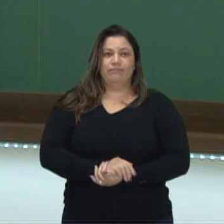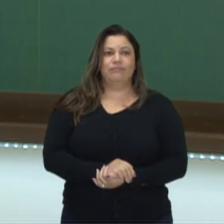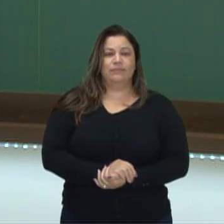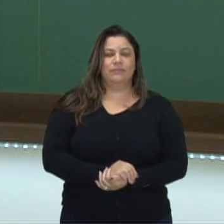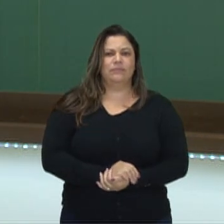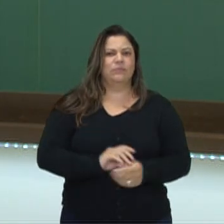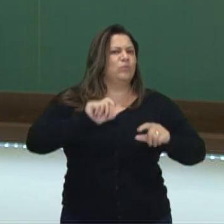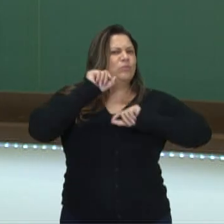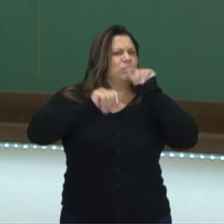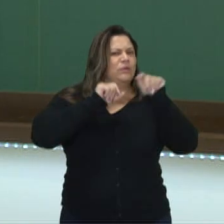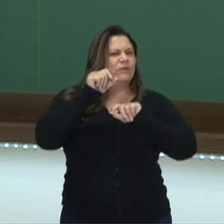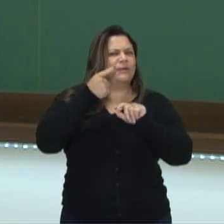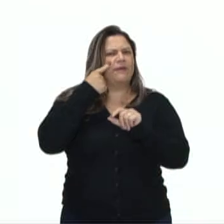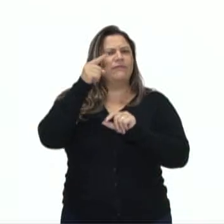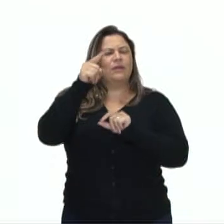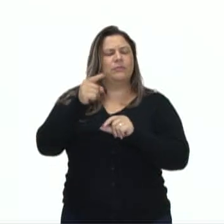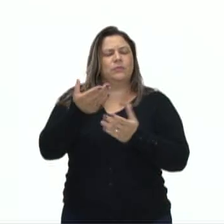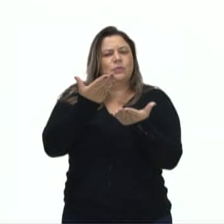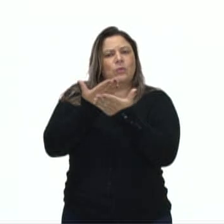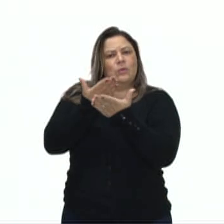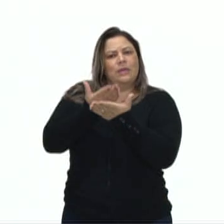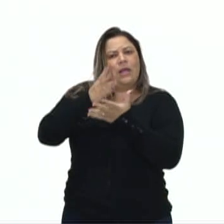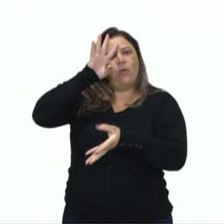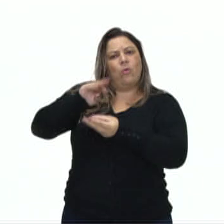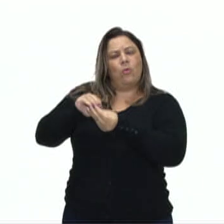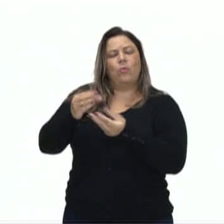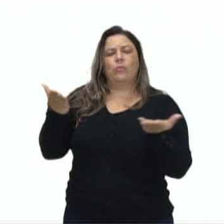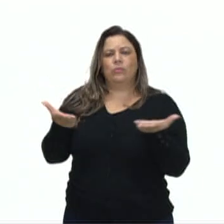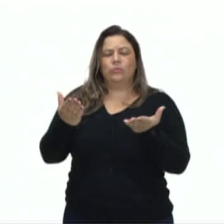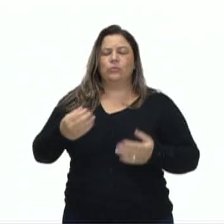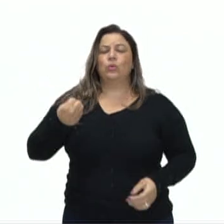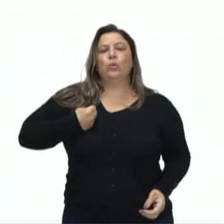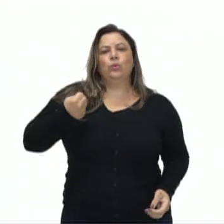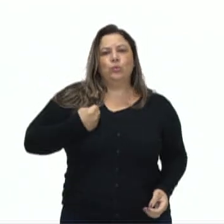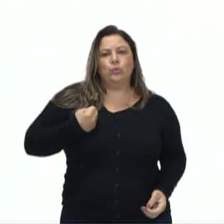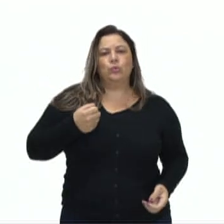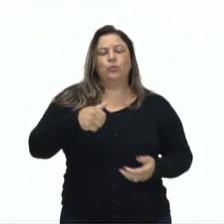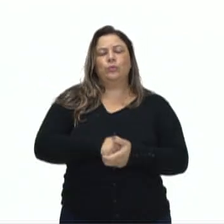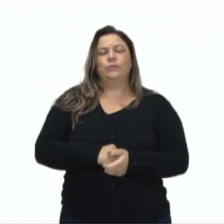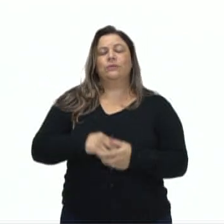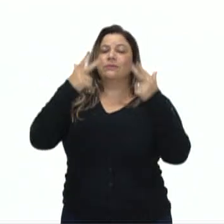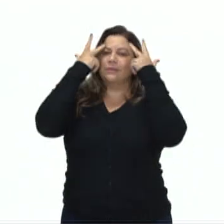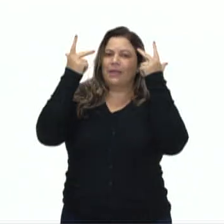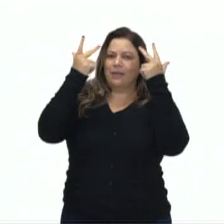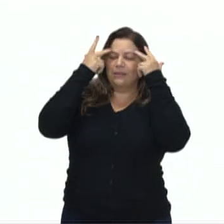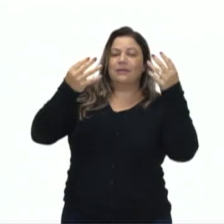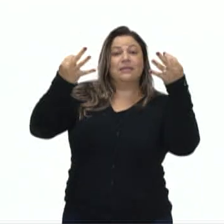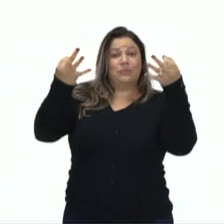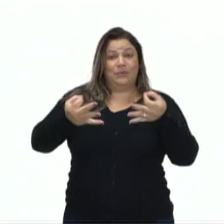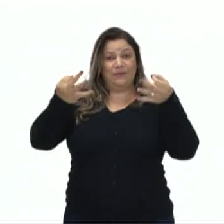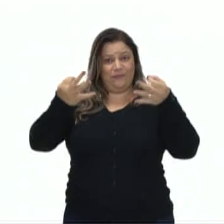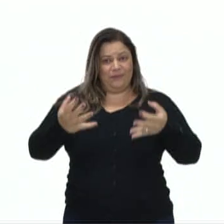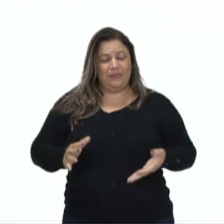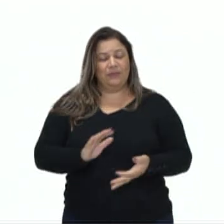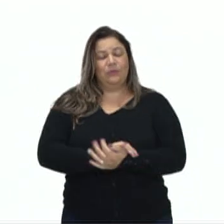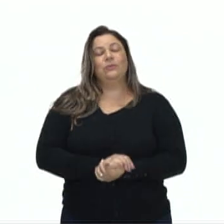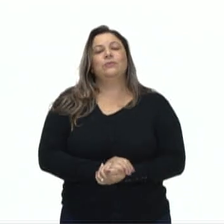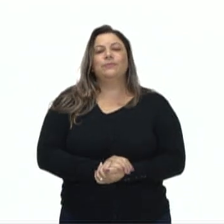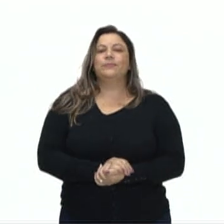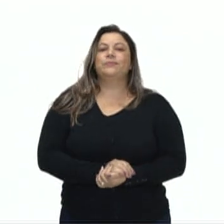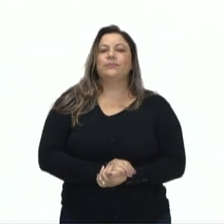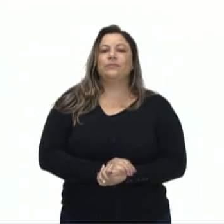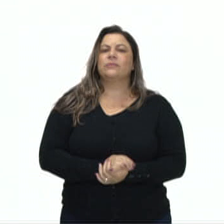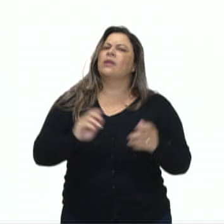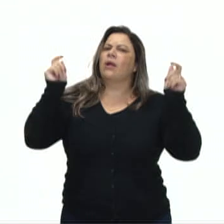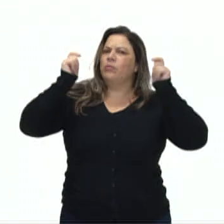O que nós vimos na aula hoje? Hoje nós falamos sobre números quadrados perfeitos, que são números naturais, que são quadrados de outros números.